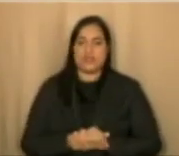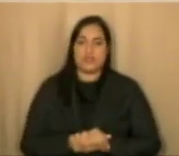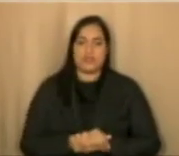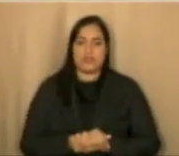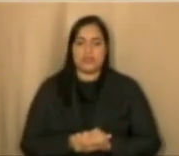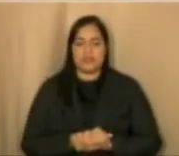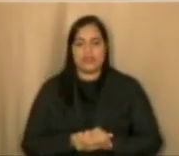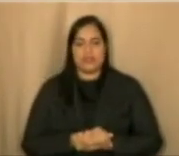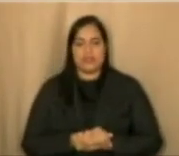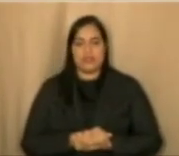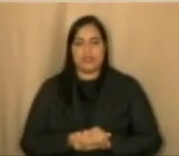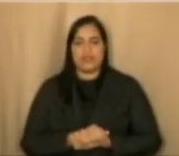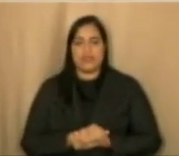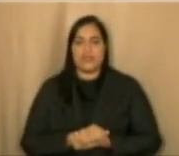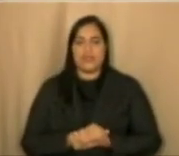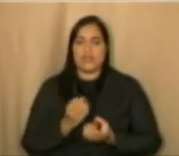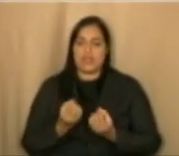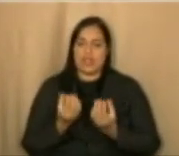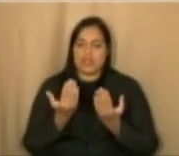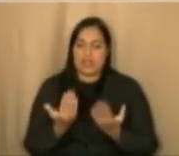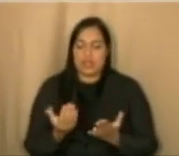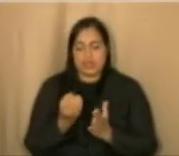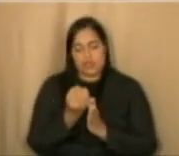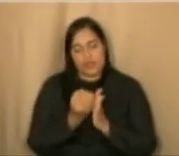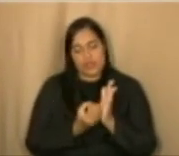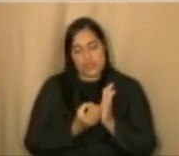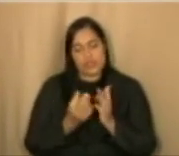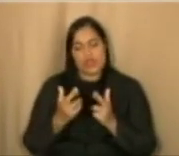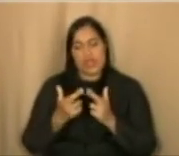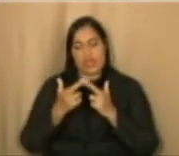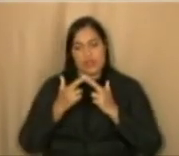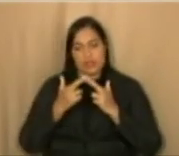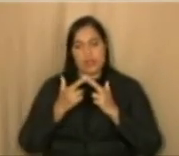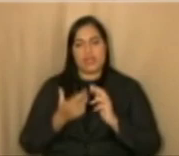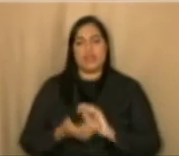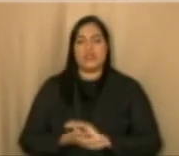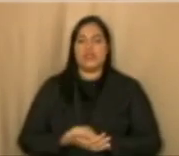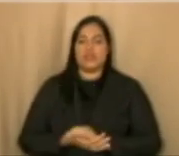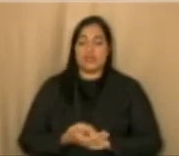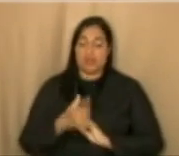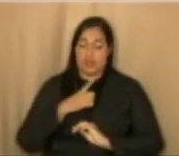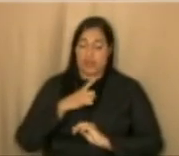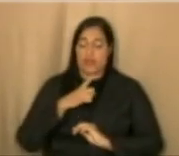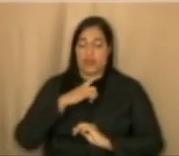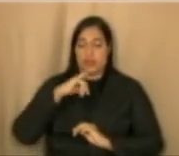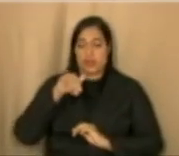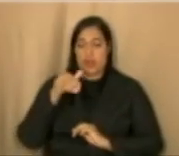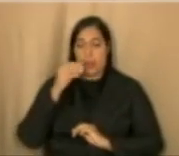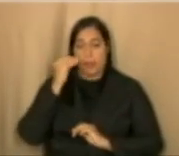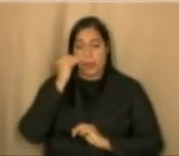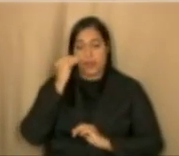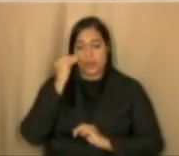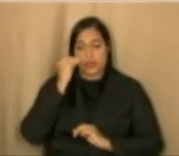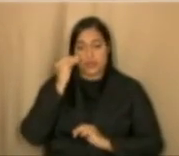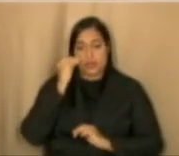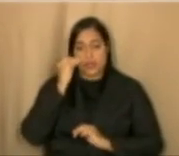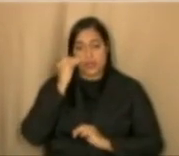e entregando os ofícios requerimentos com essas demandas tivemos a oportunidade